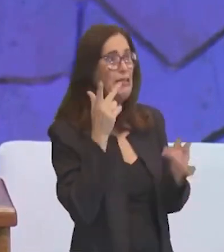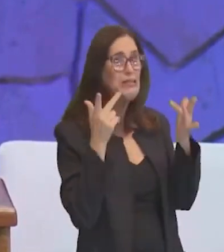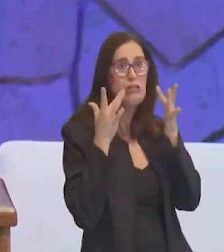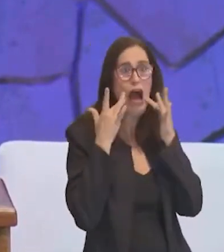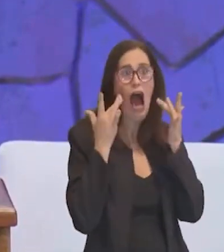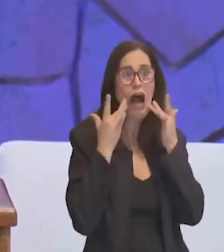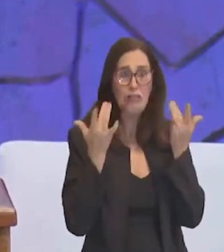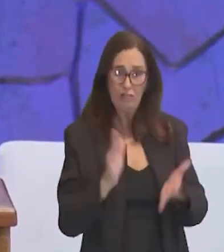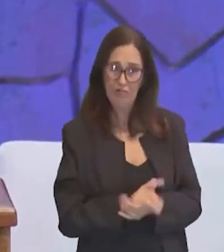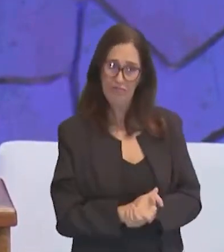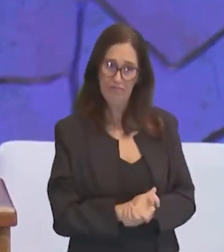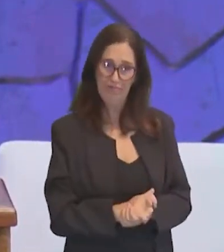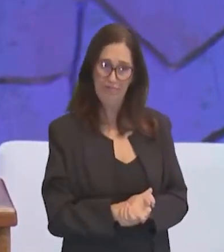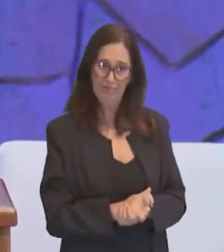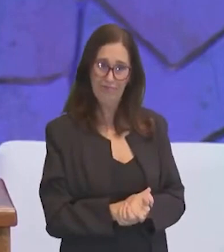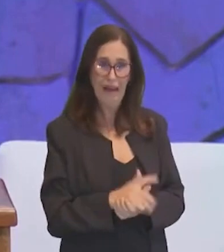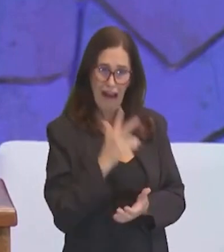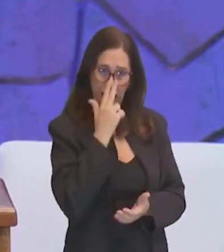né?